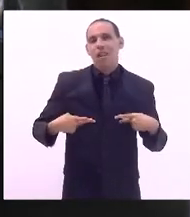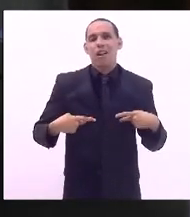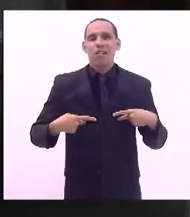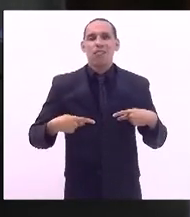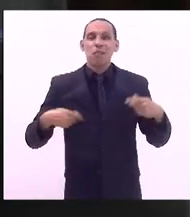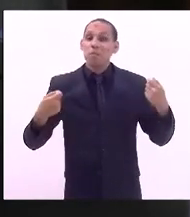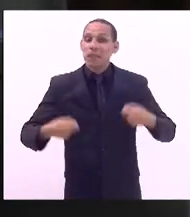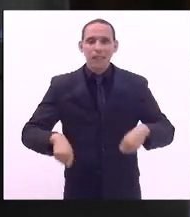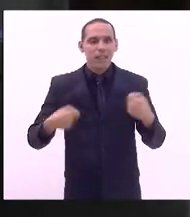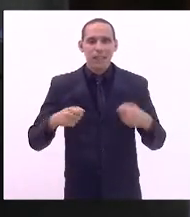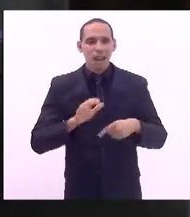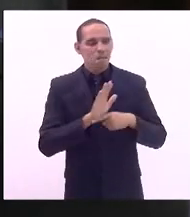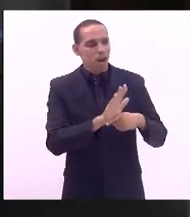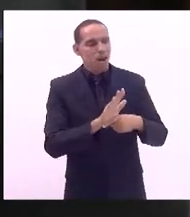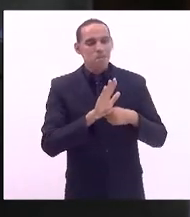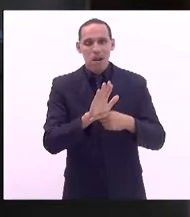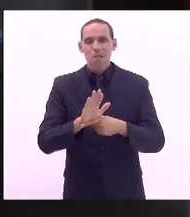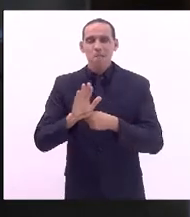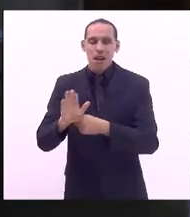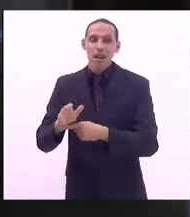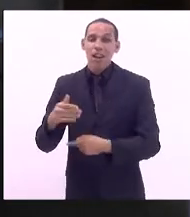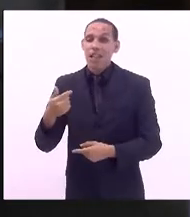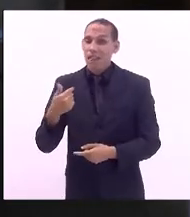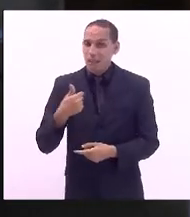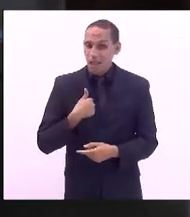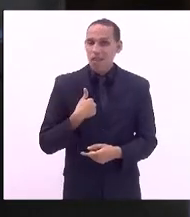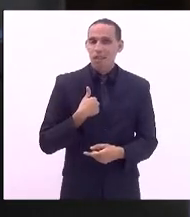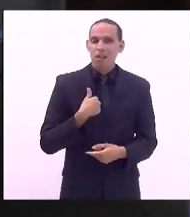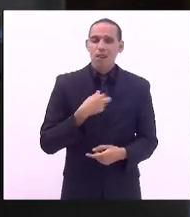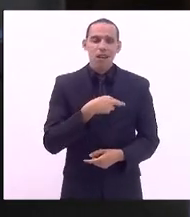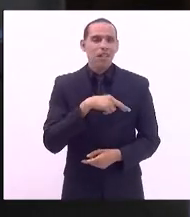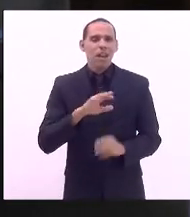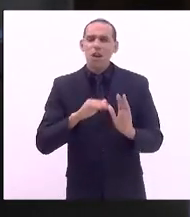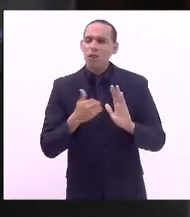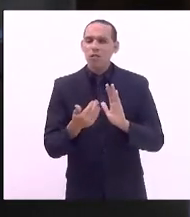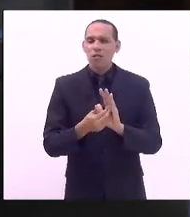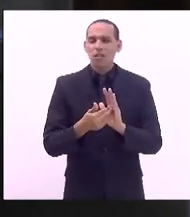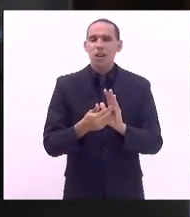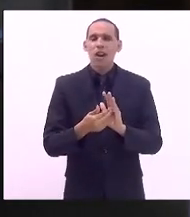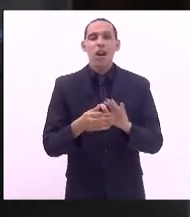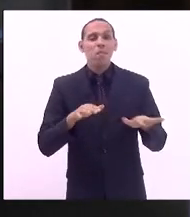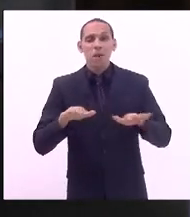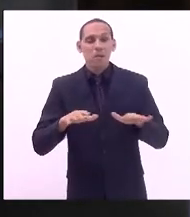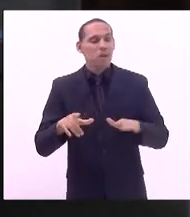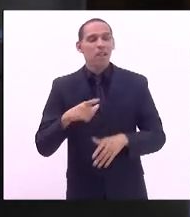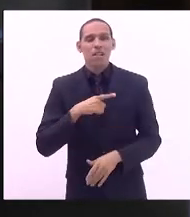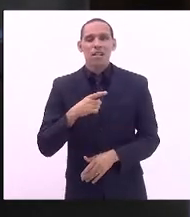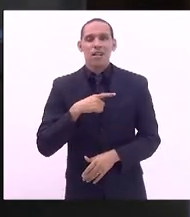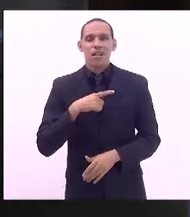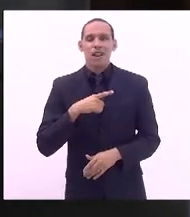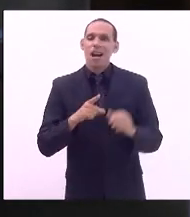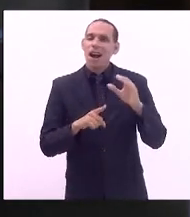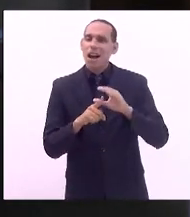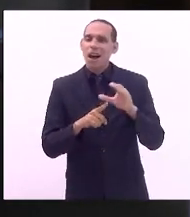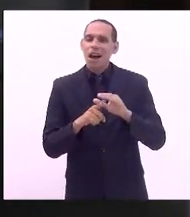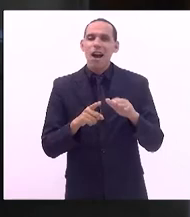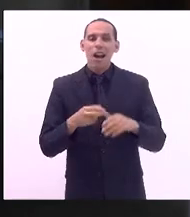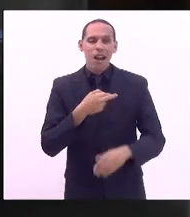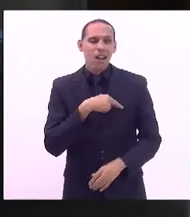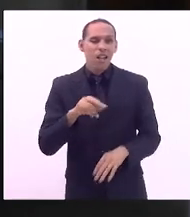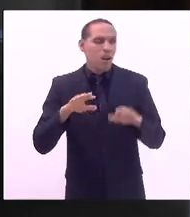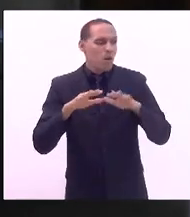que precisavam do nosso apoio e eu tive de todas as religiões esse movimento que apenas de todas as religiões